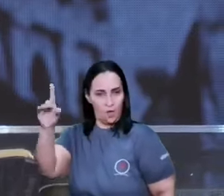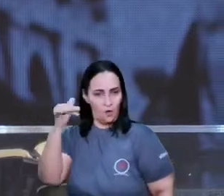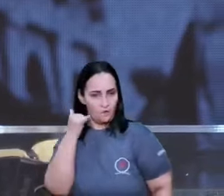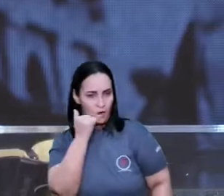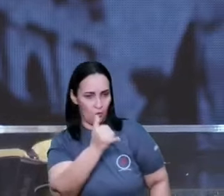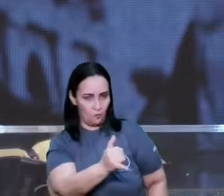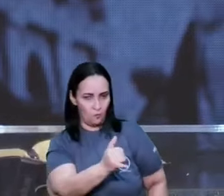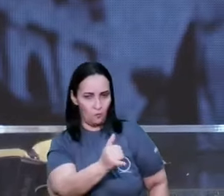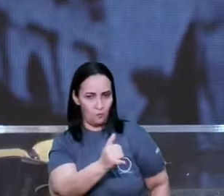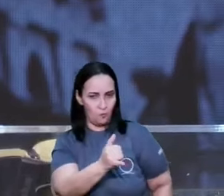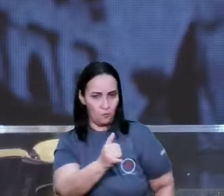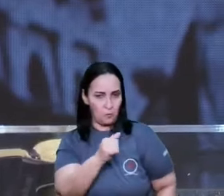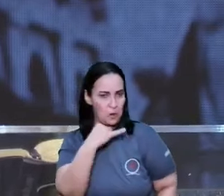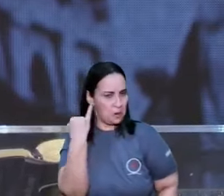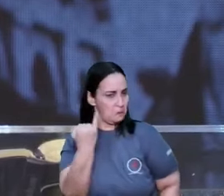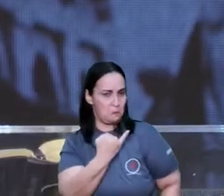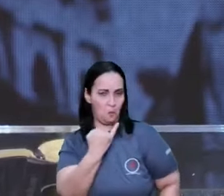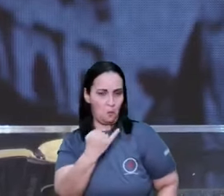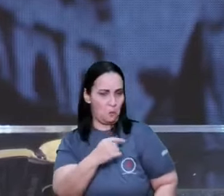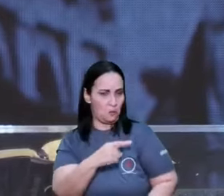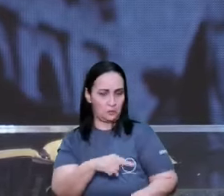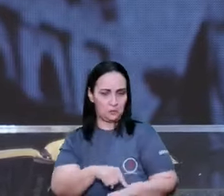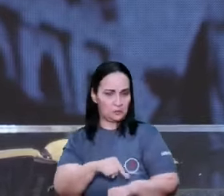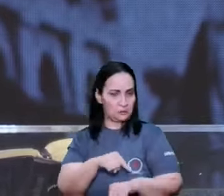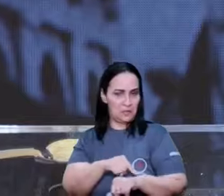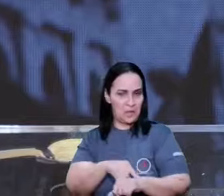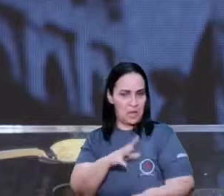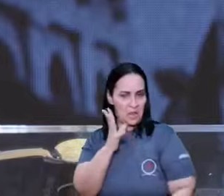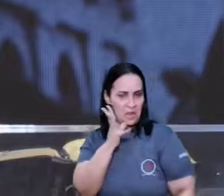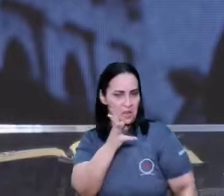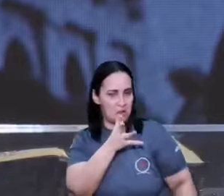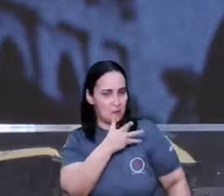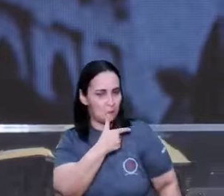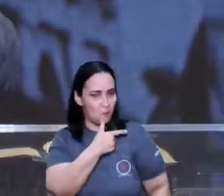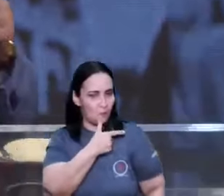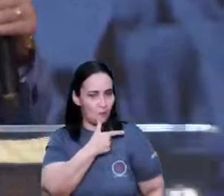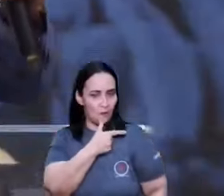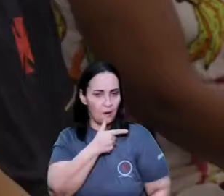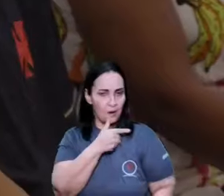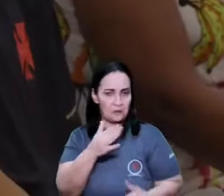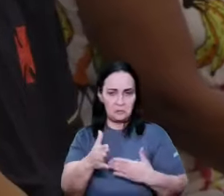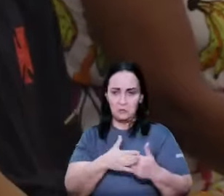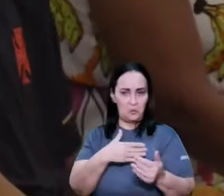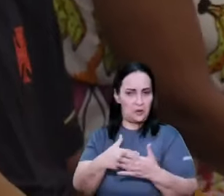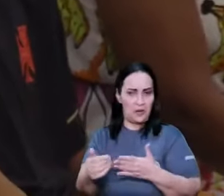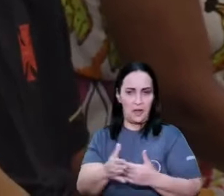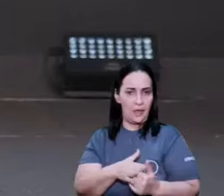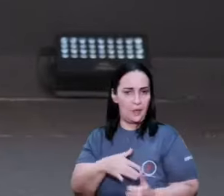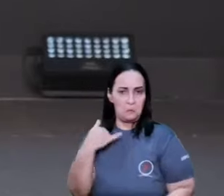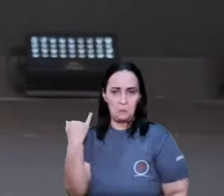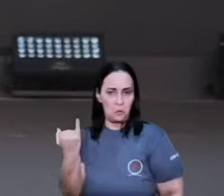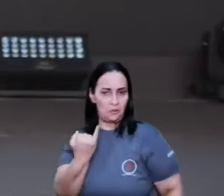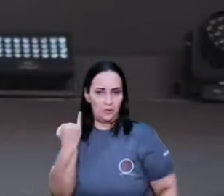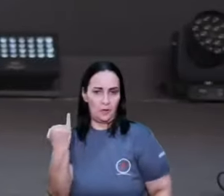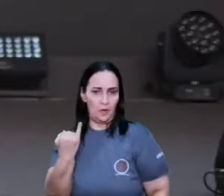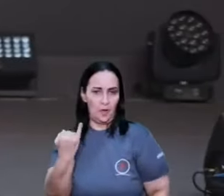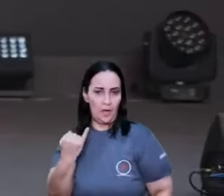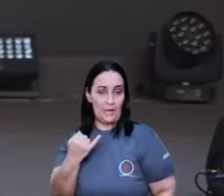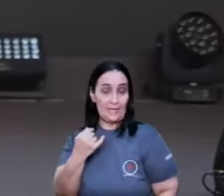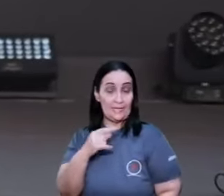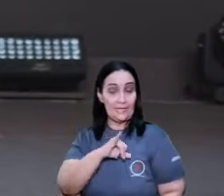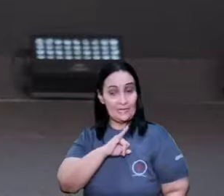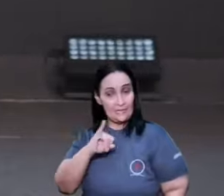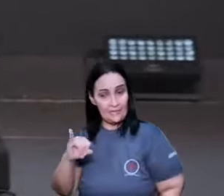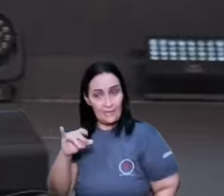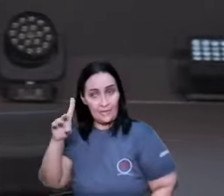abrir não importa quanto tempo ele disse vai abrir se ele disse que vai transformar não